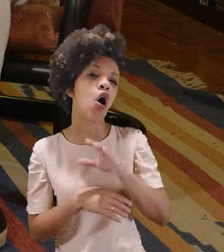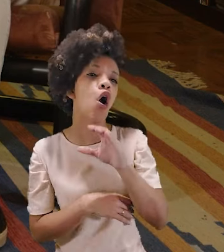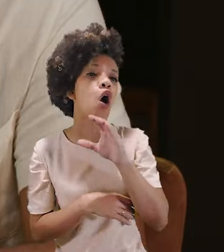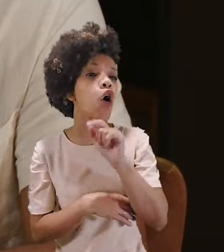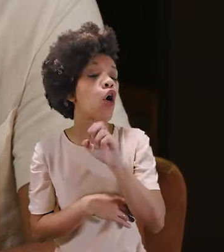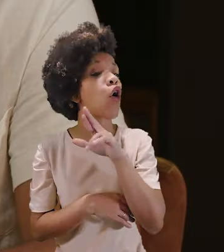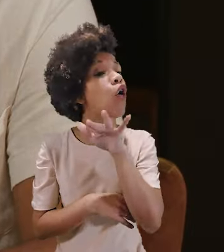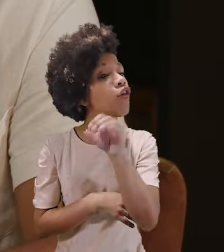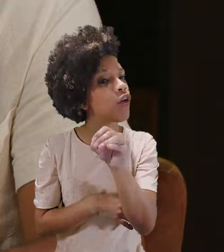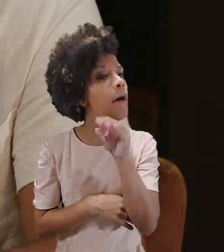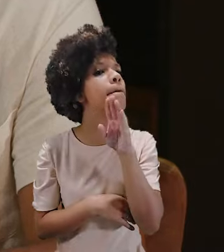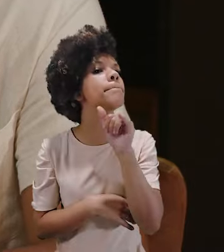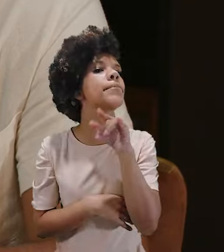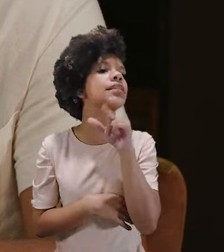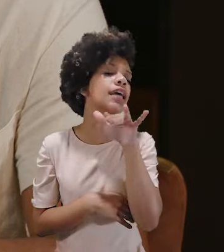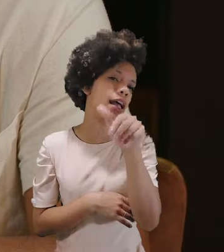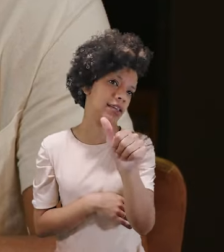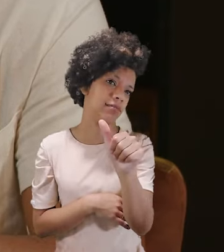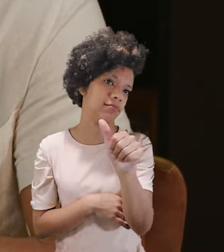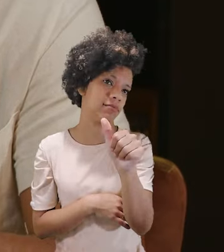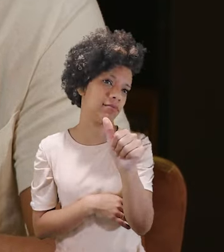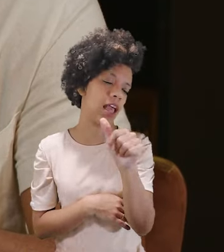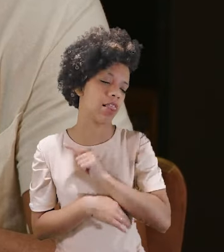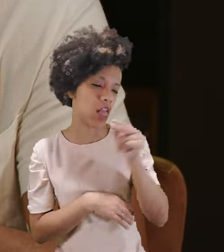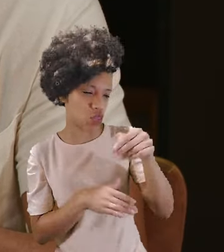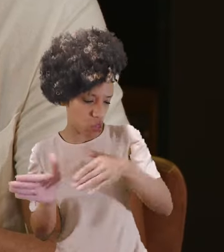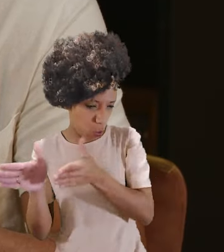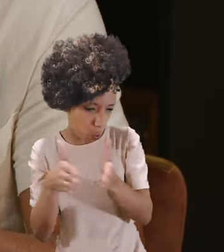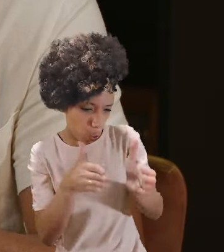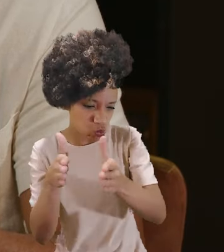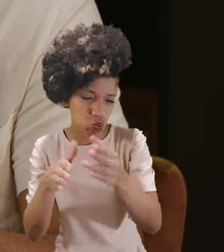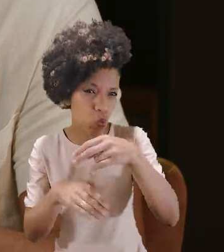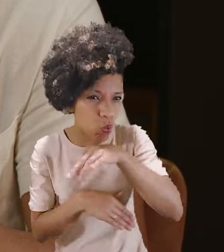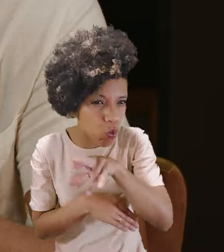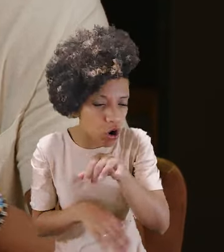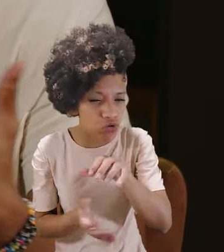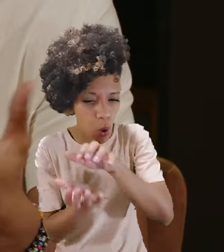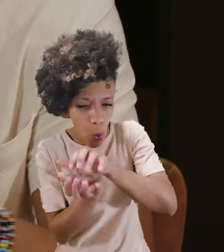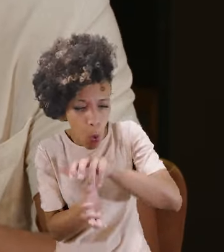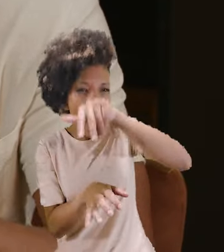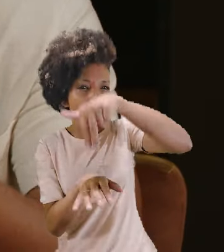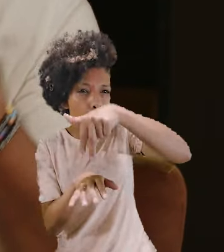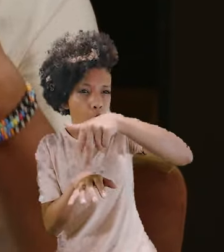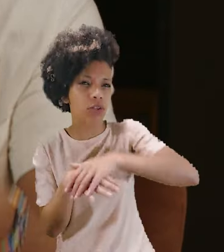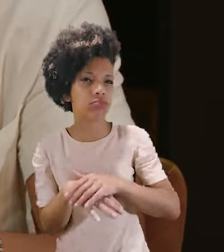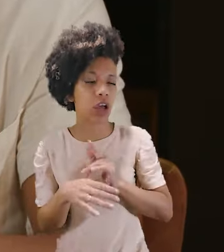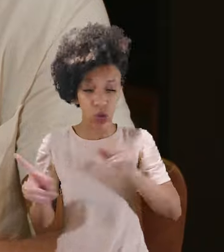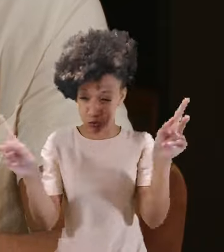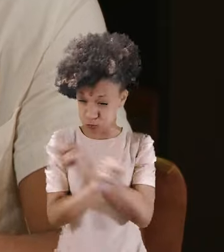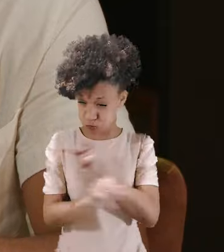o golfo da Biscaia fica lá no mar do Norte é o local que tem muito muitas ondas e Ventos também